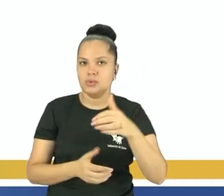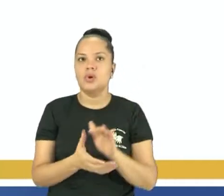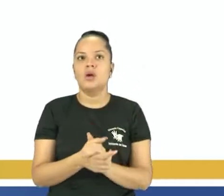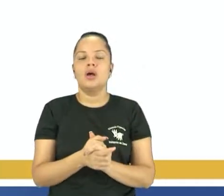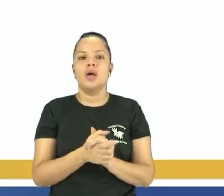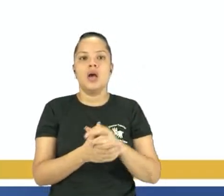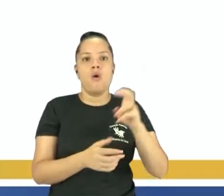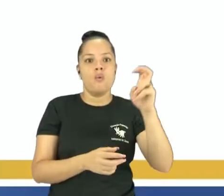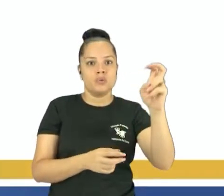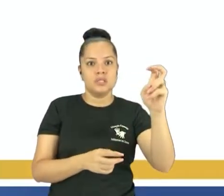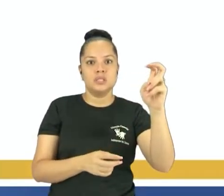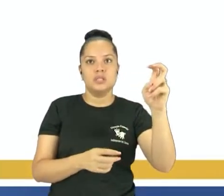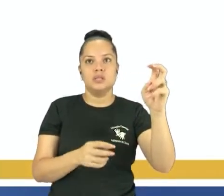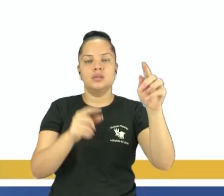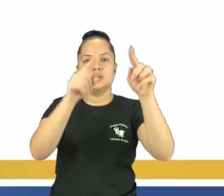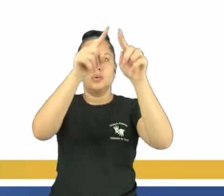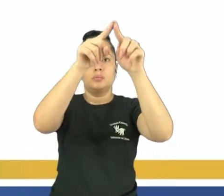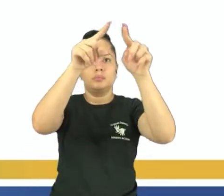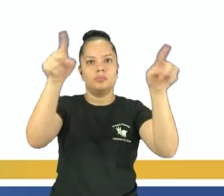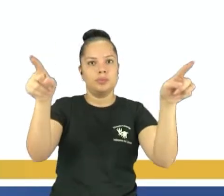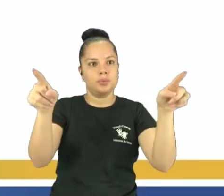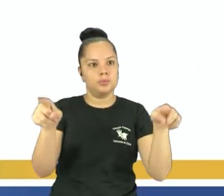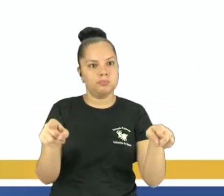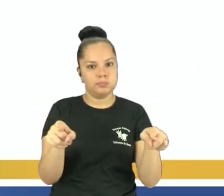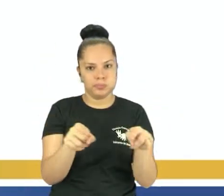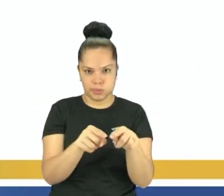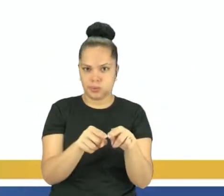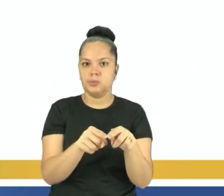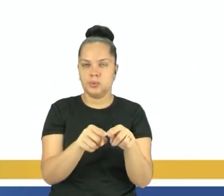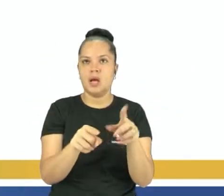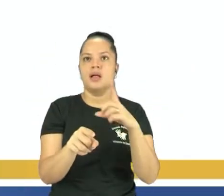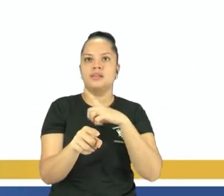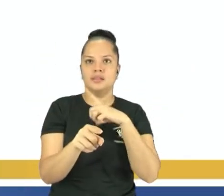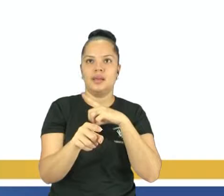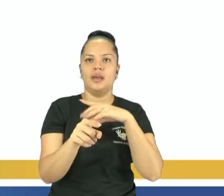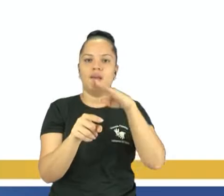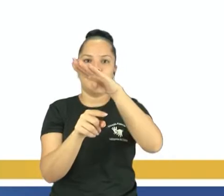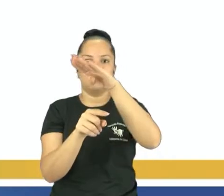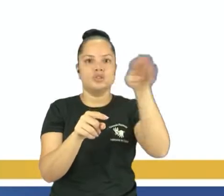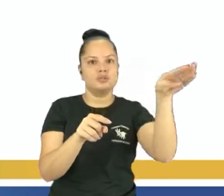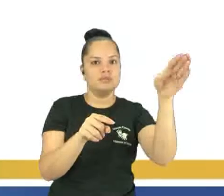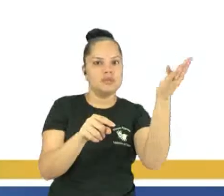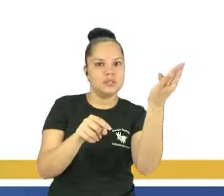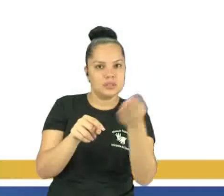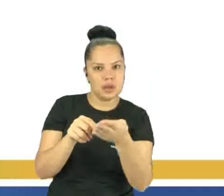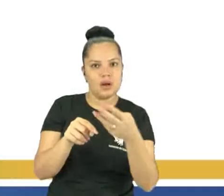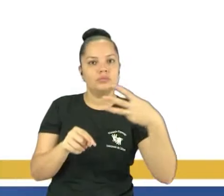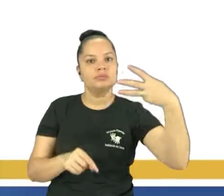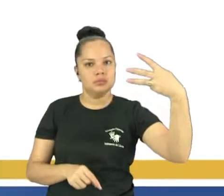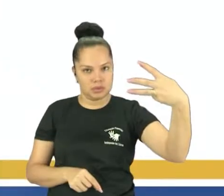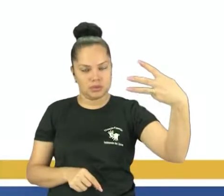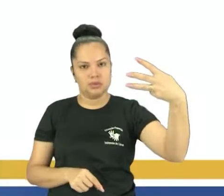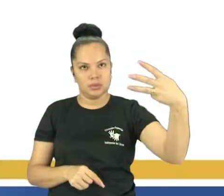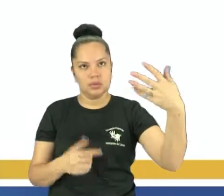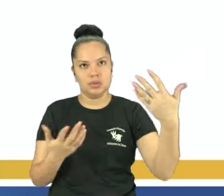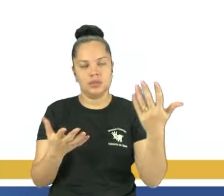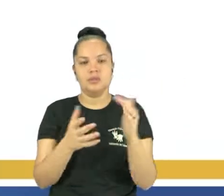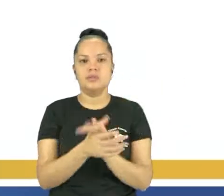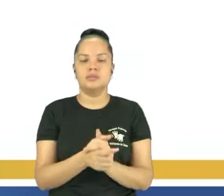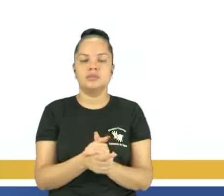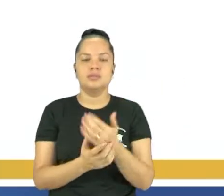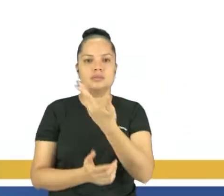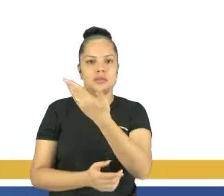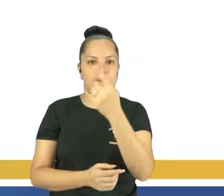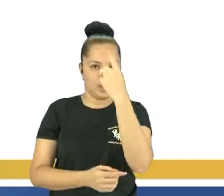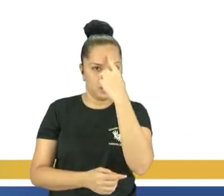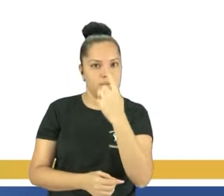que é o pentágono, né, nós formamos, então, 3 triângulos, estão vendo aí? Muito bem, então, dessa forma, já que a